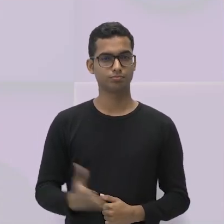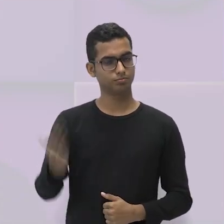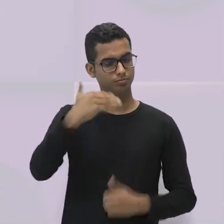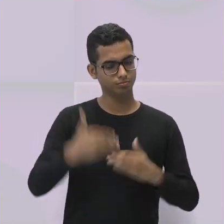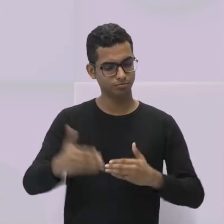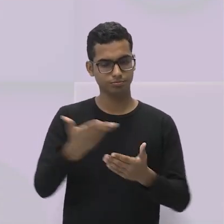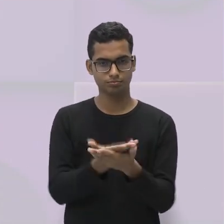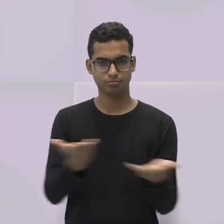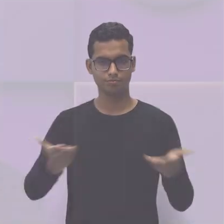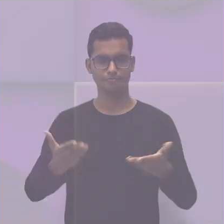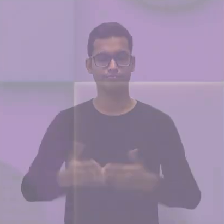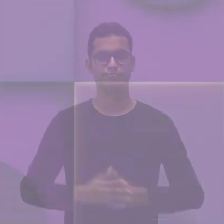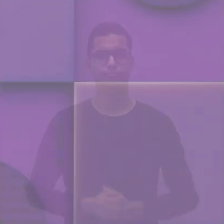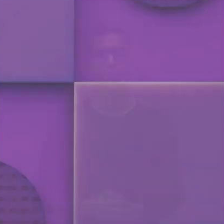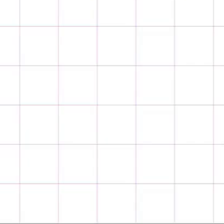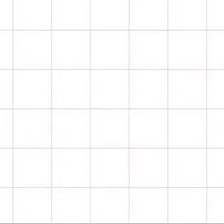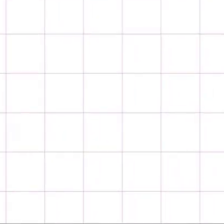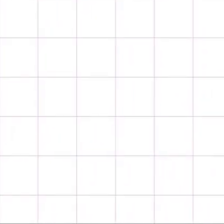comigo, vamos para essa aula.